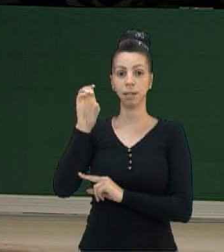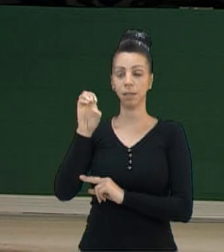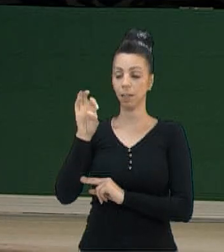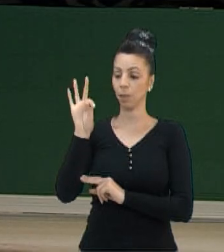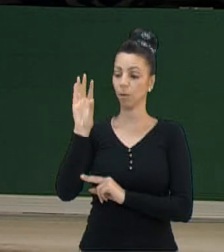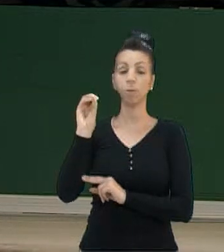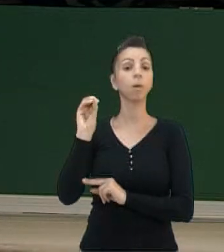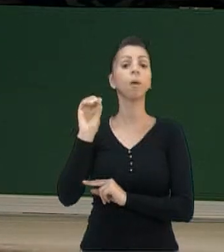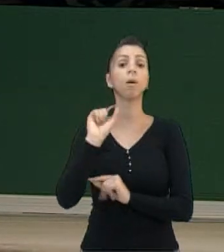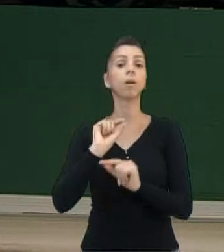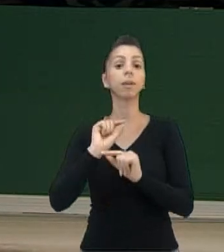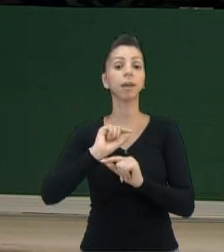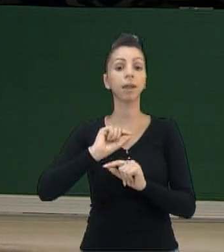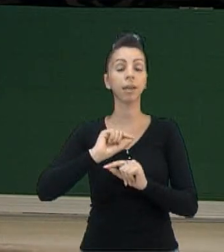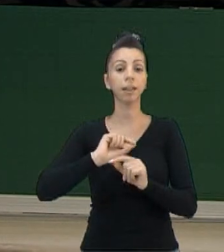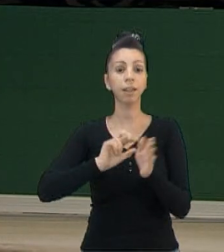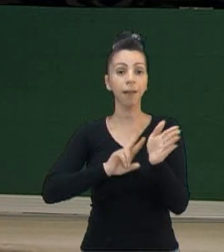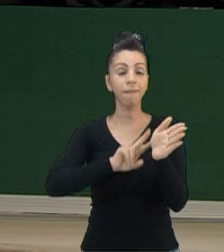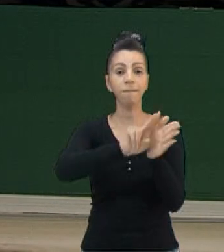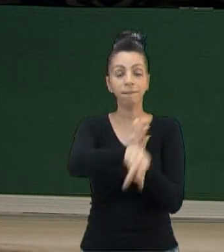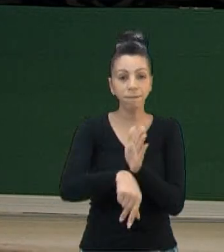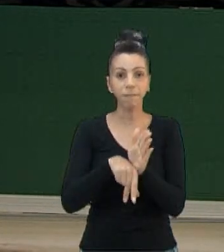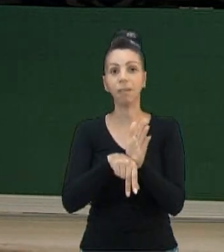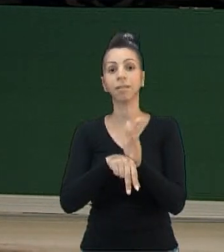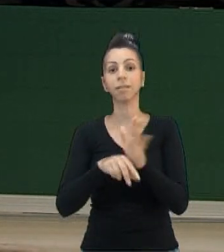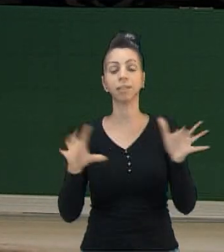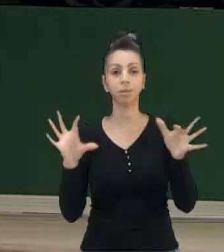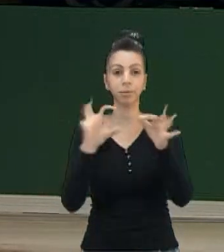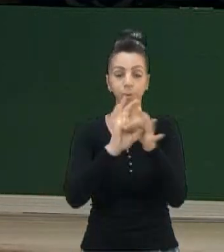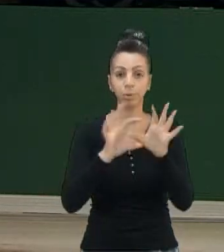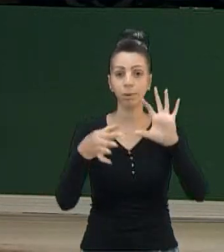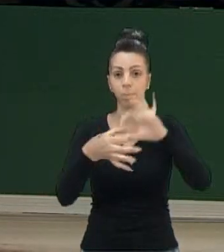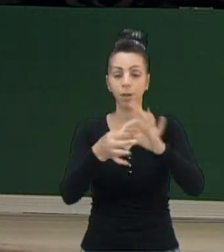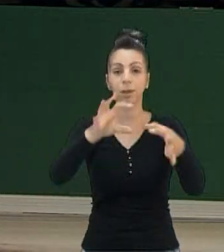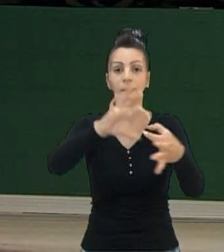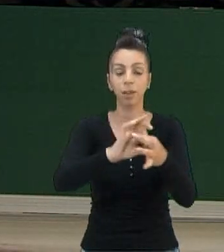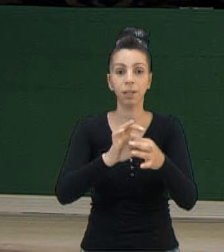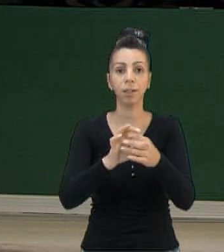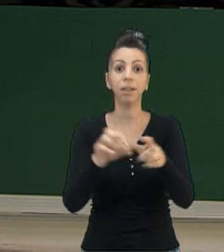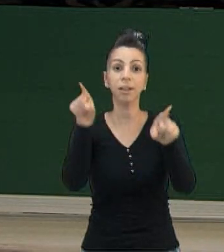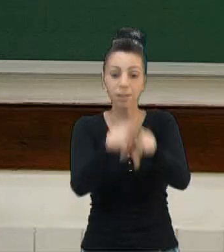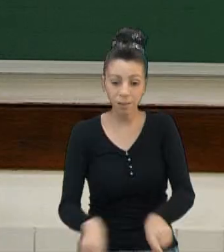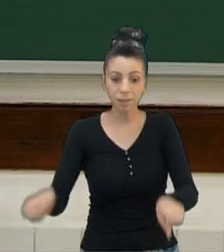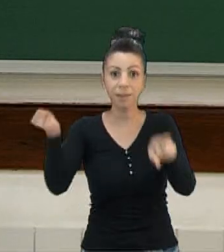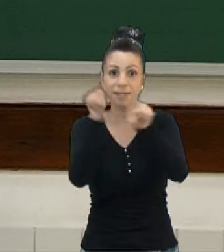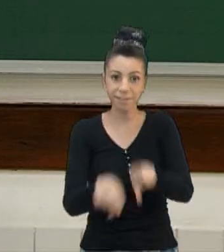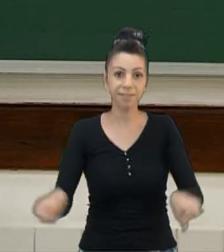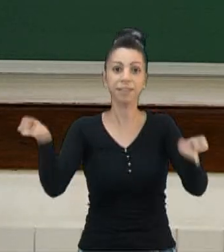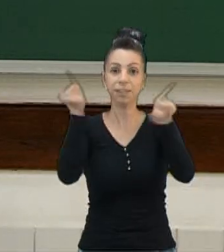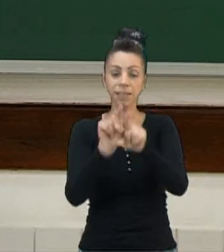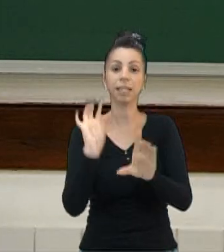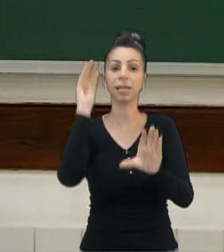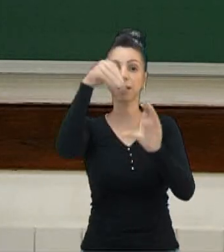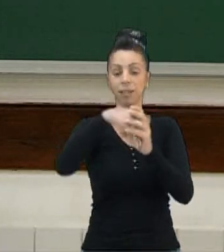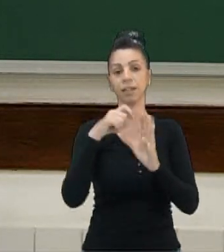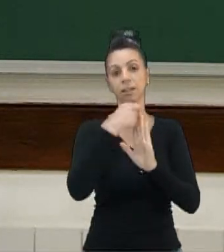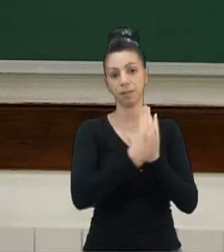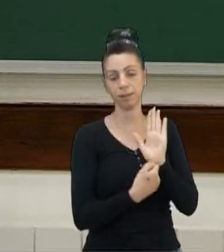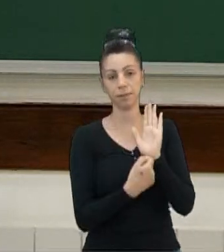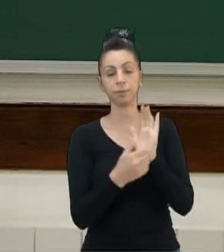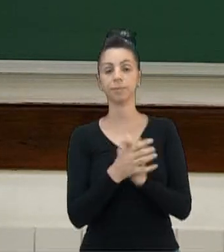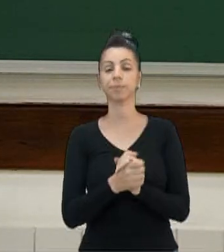vários conectivos que se repetem dentro do texto. Aqui, no caso, a gente viu um exemplo esses tempos